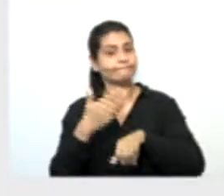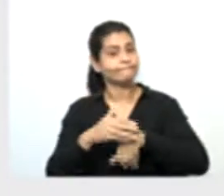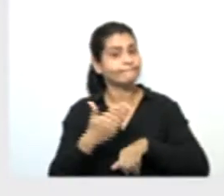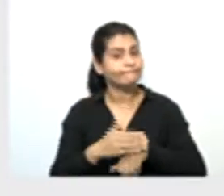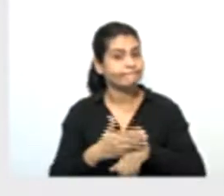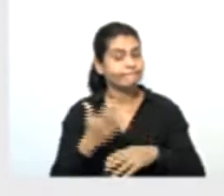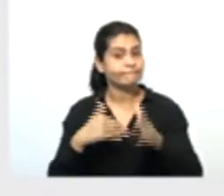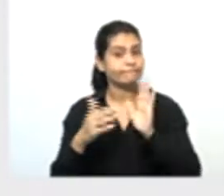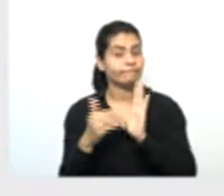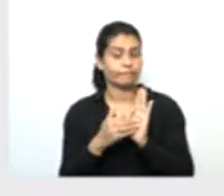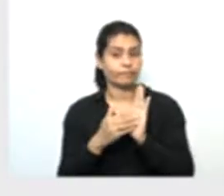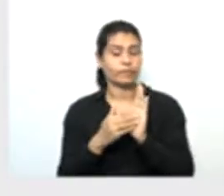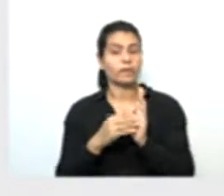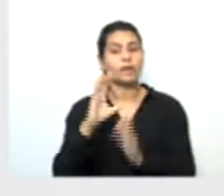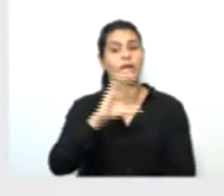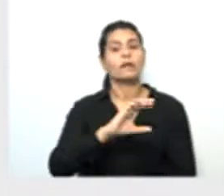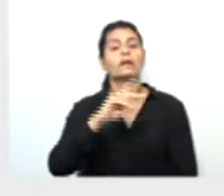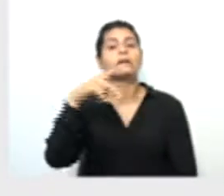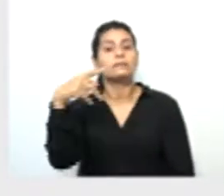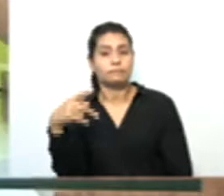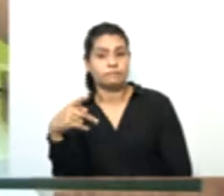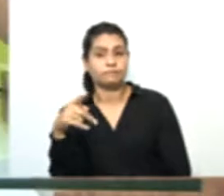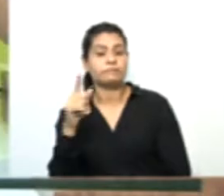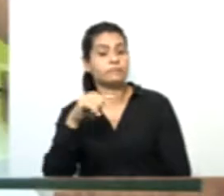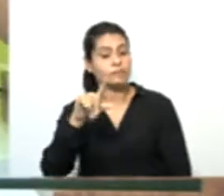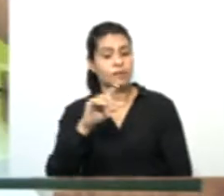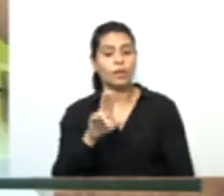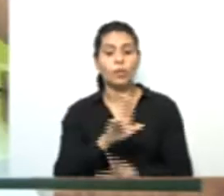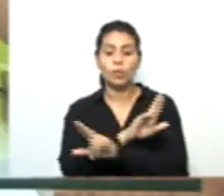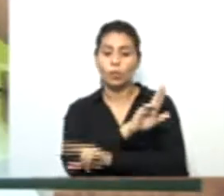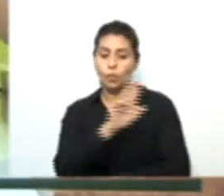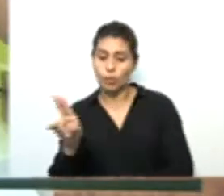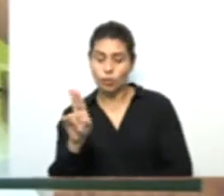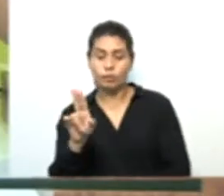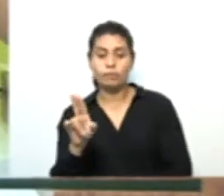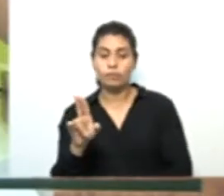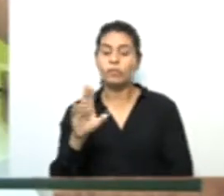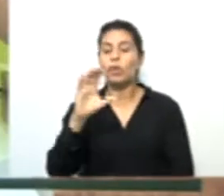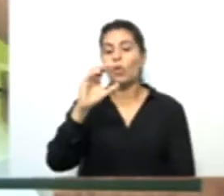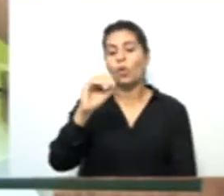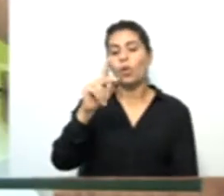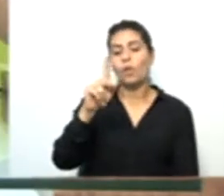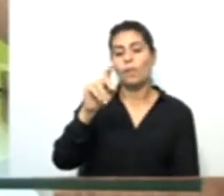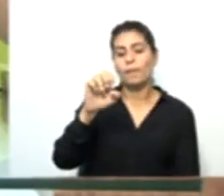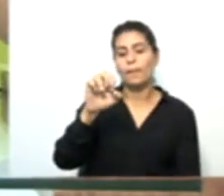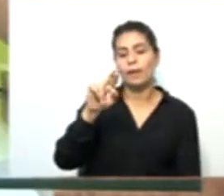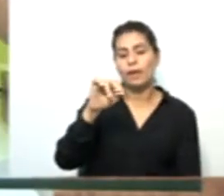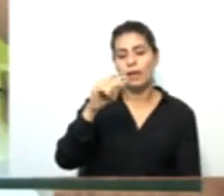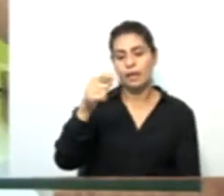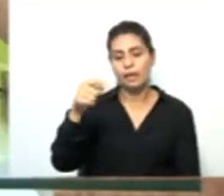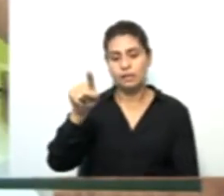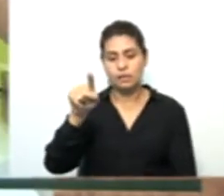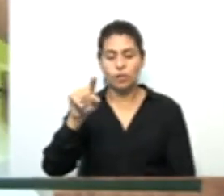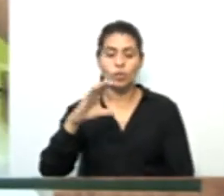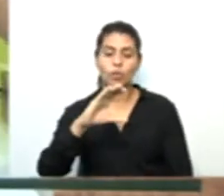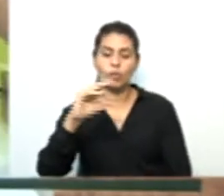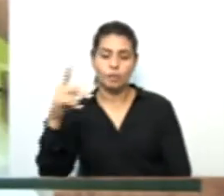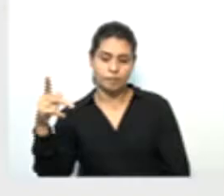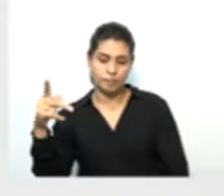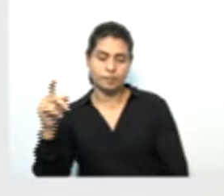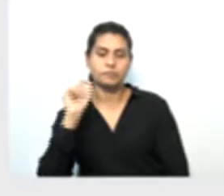eles realizam através das cooperativas são chamadas de operações de cooperativas.